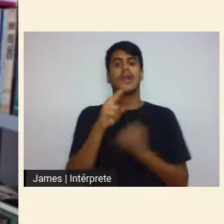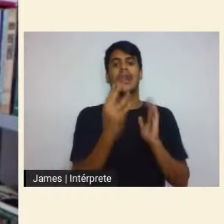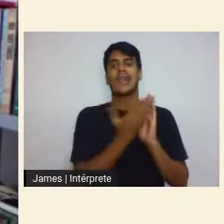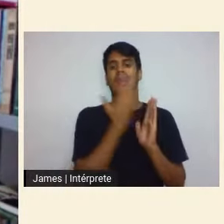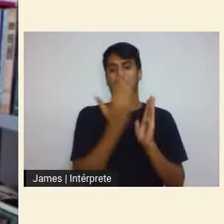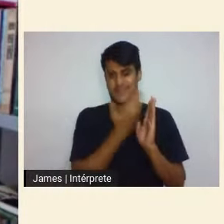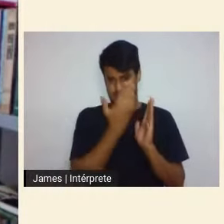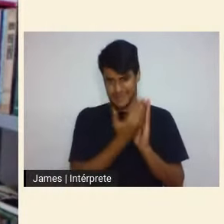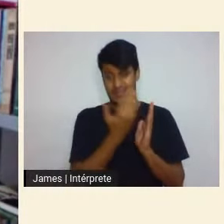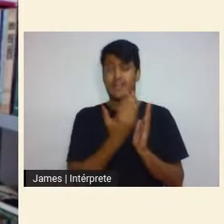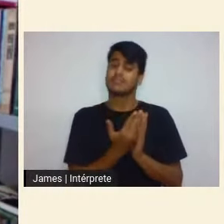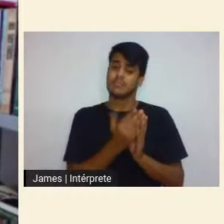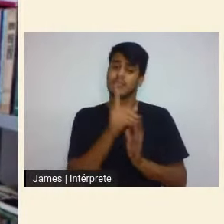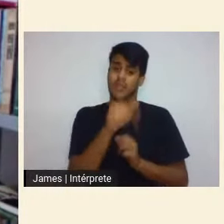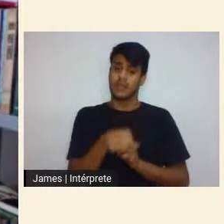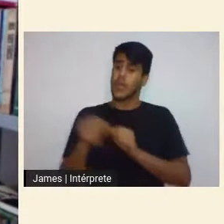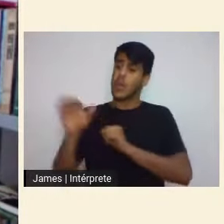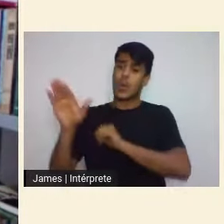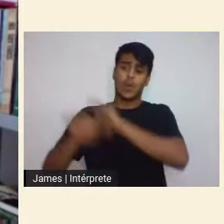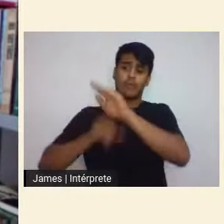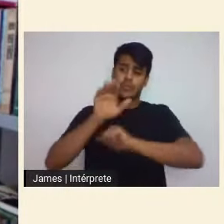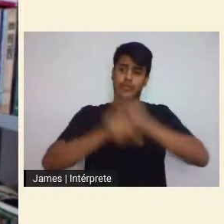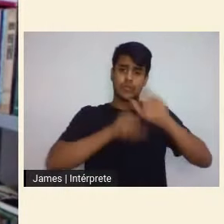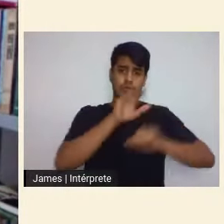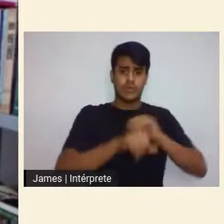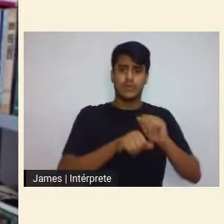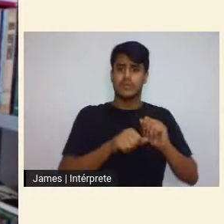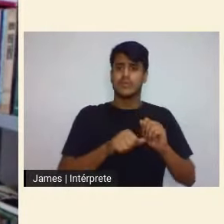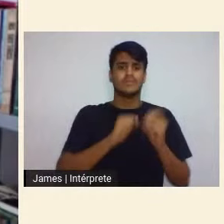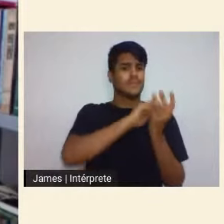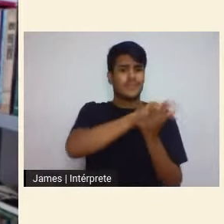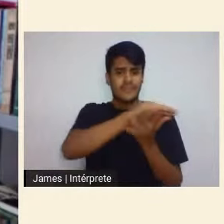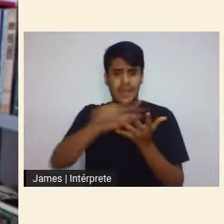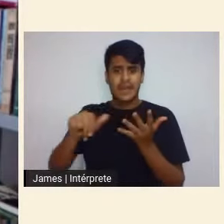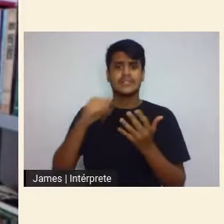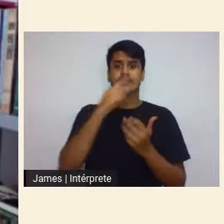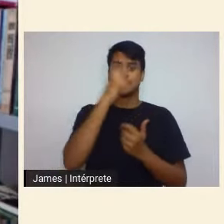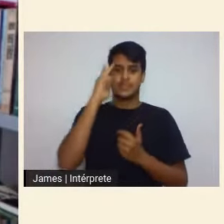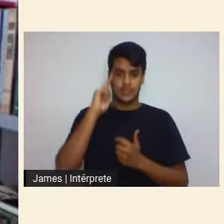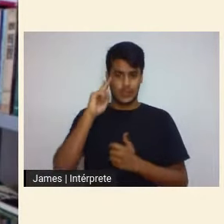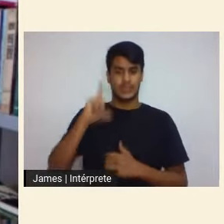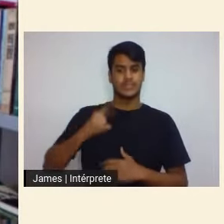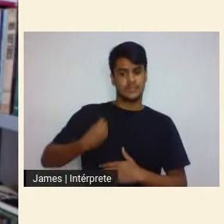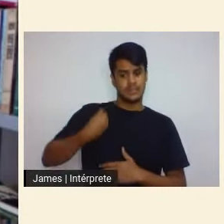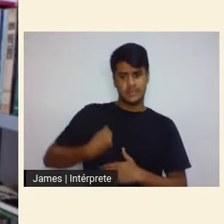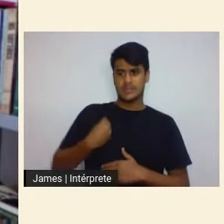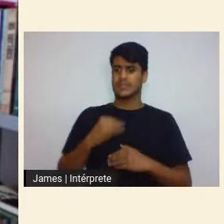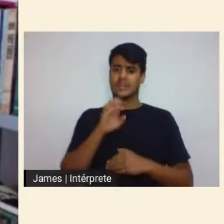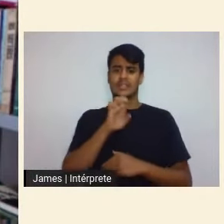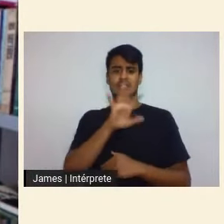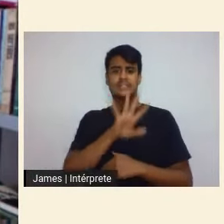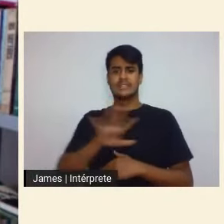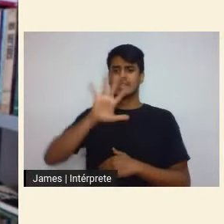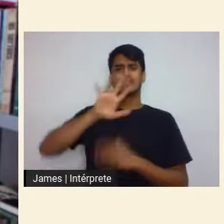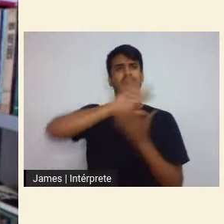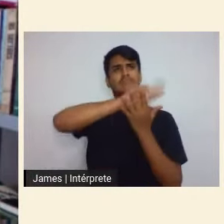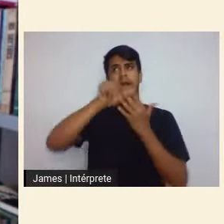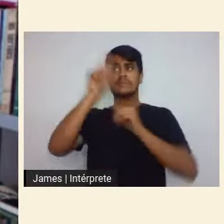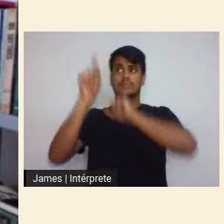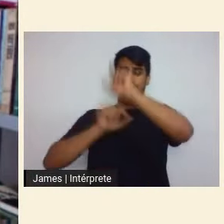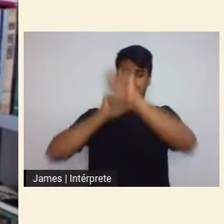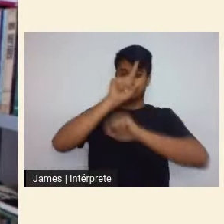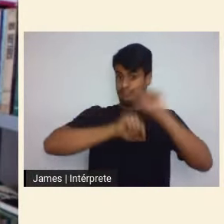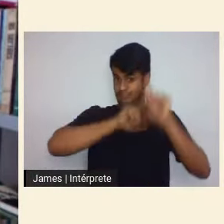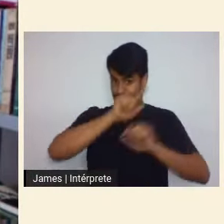onde ele convida uma série de intelectuais dos vários estados, né, para,